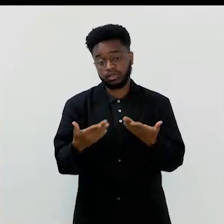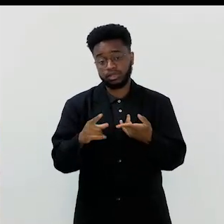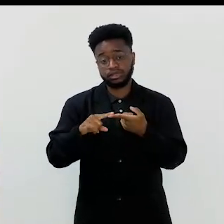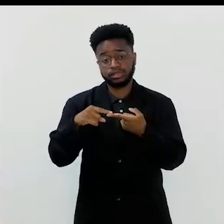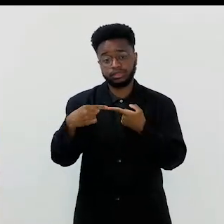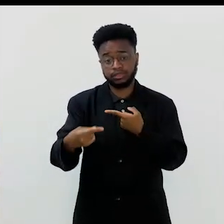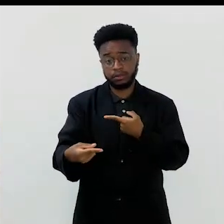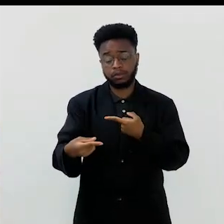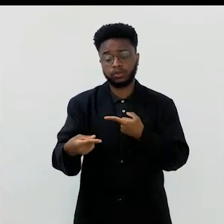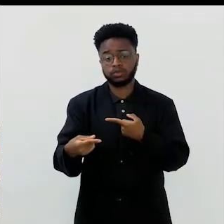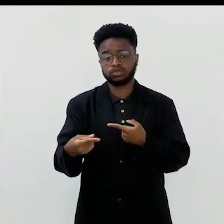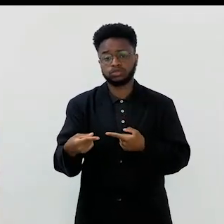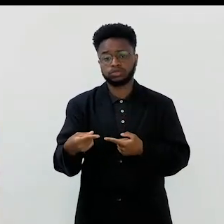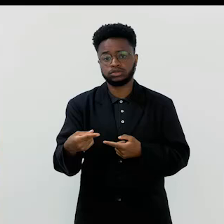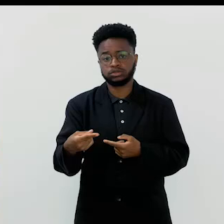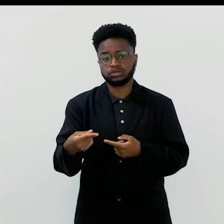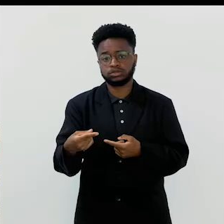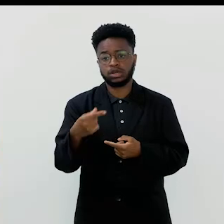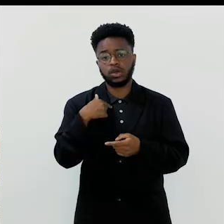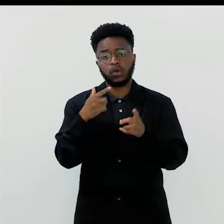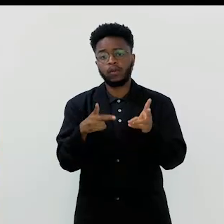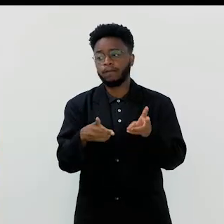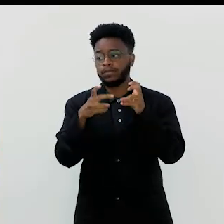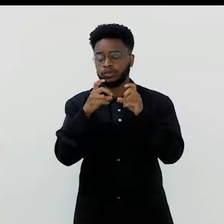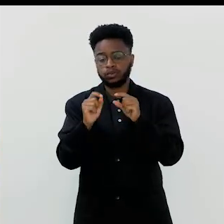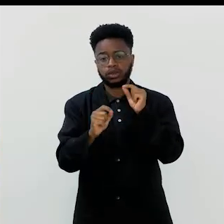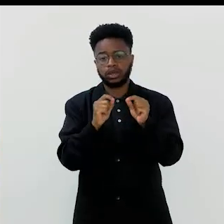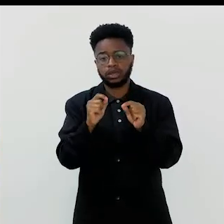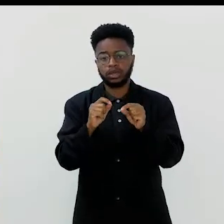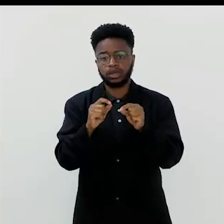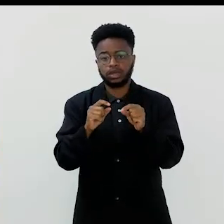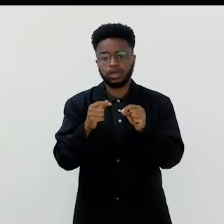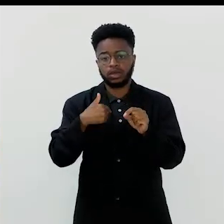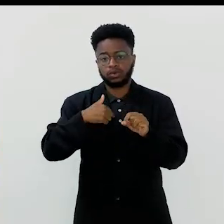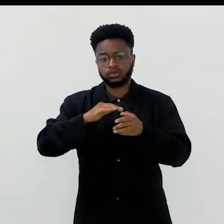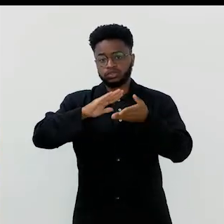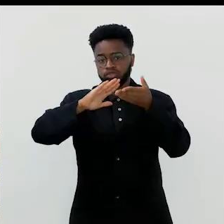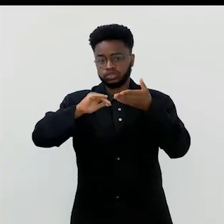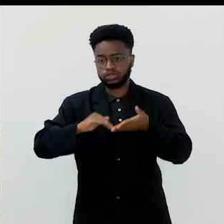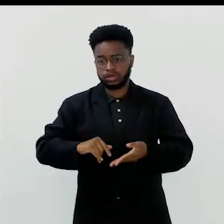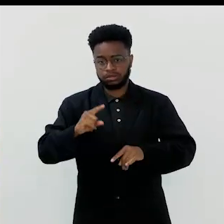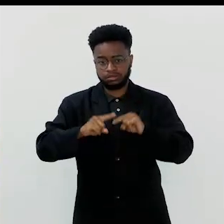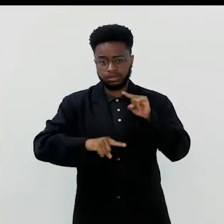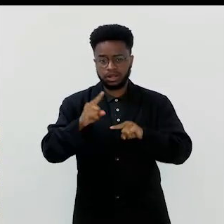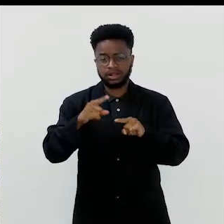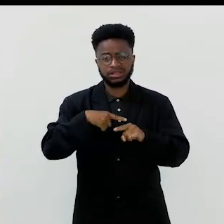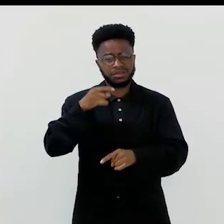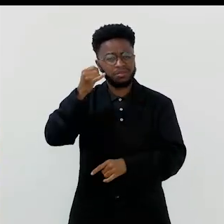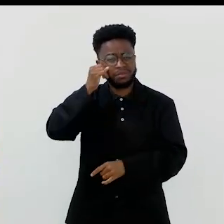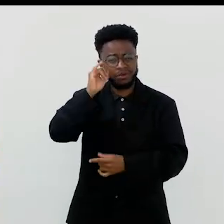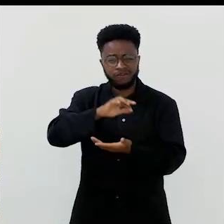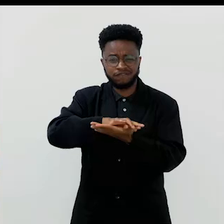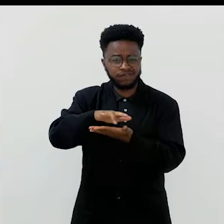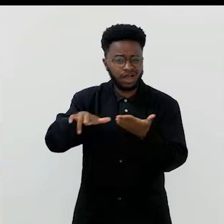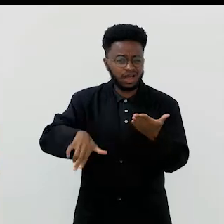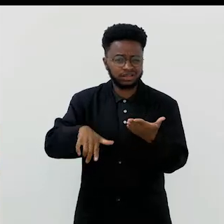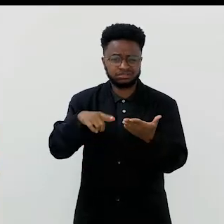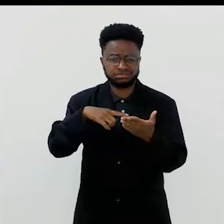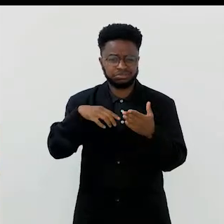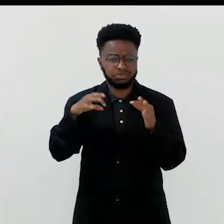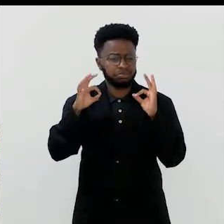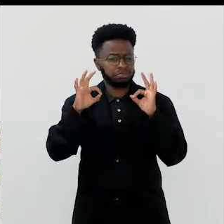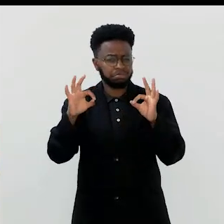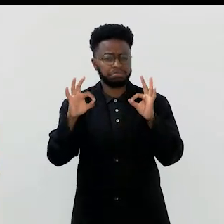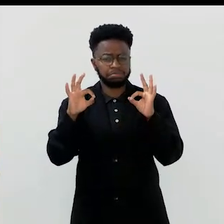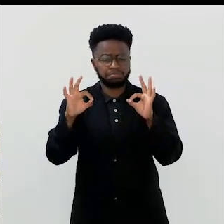uma coisa que, depois de um tempo que eu fui me tocar, porque quando eu desmontei aquele carnaval, tinha muitos movimentos, era